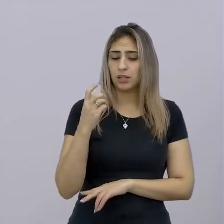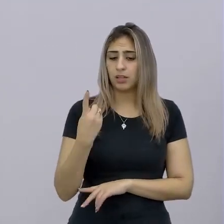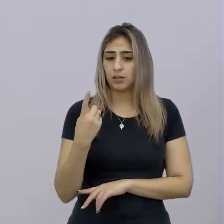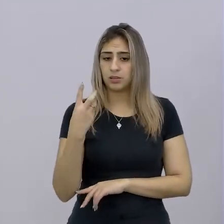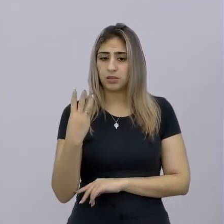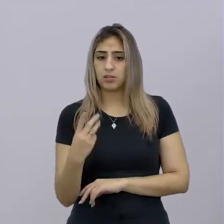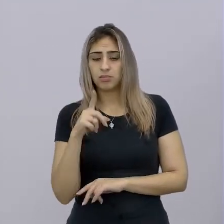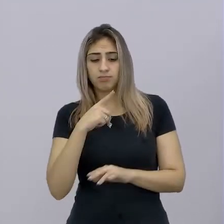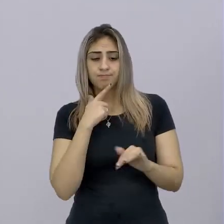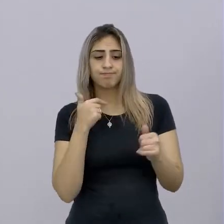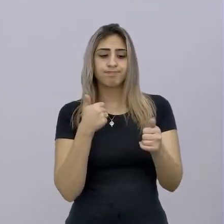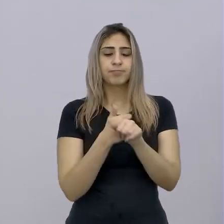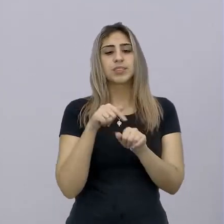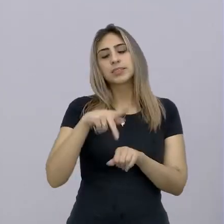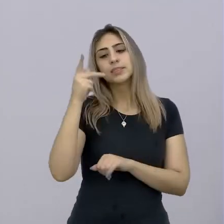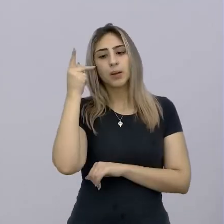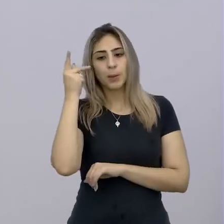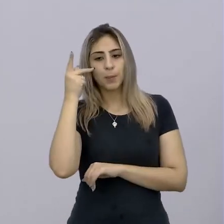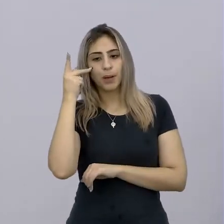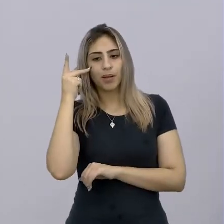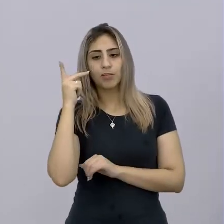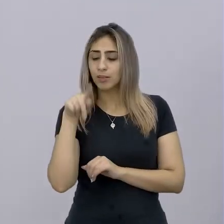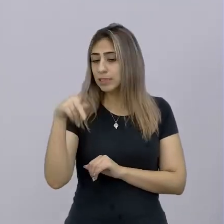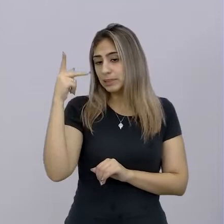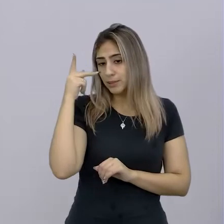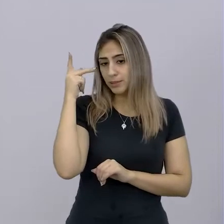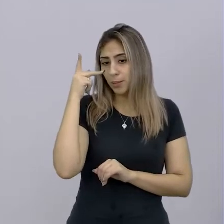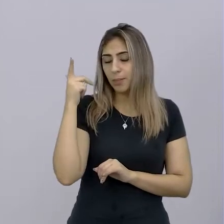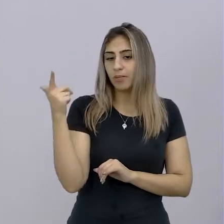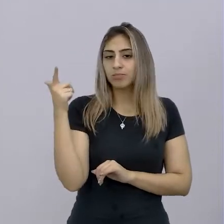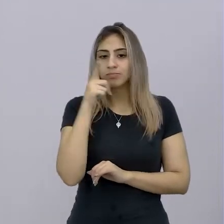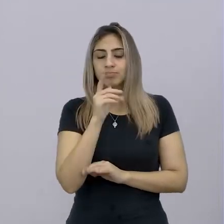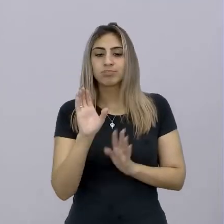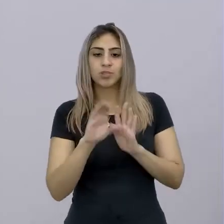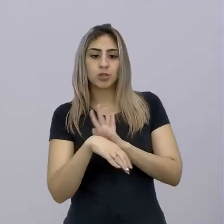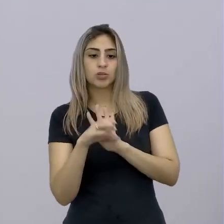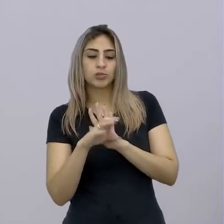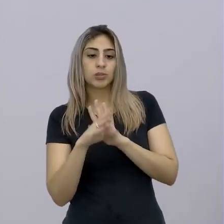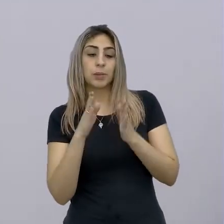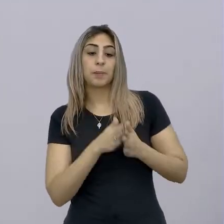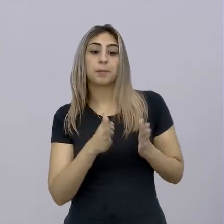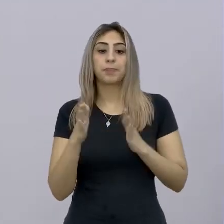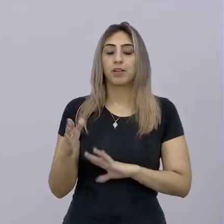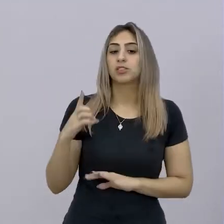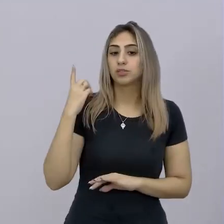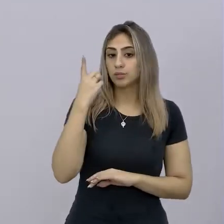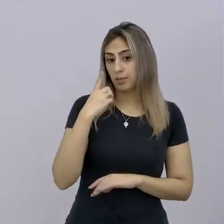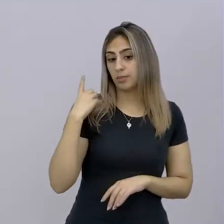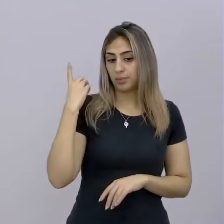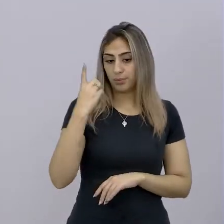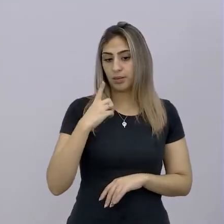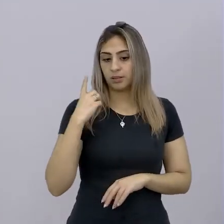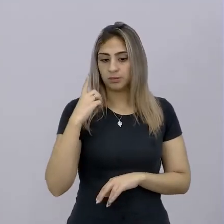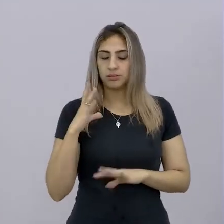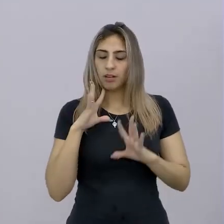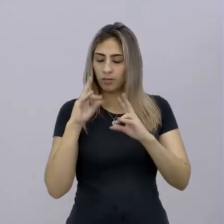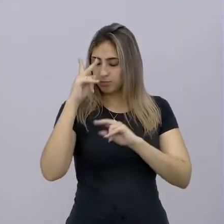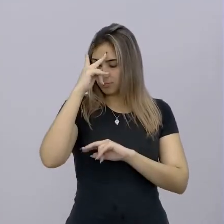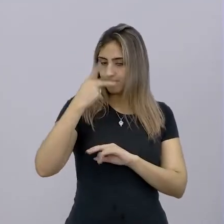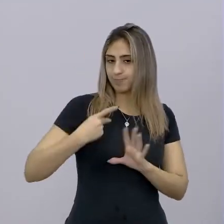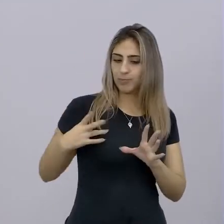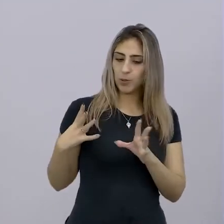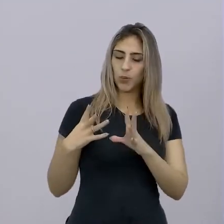é proveniente de São Paulo. Então, é São Paulo que constitui a maior parte dos deputados ao todo,